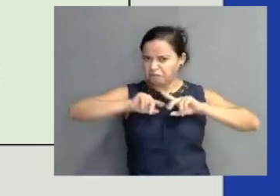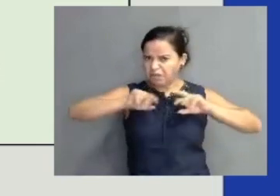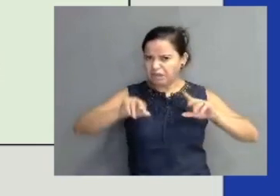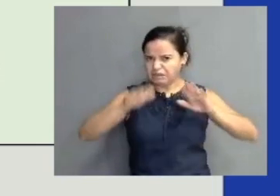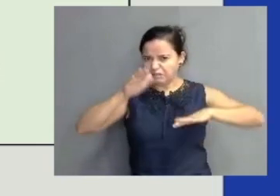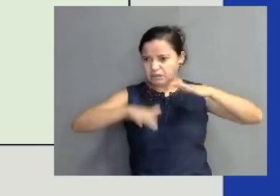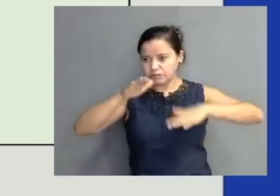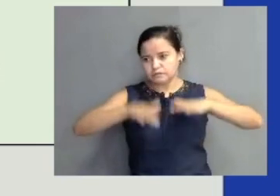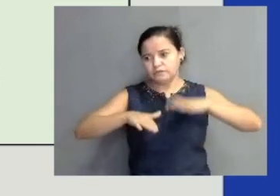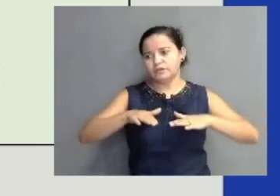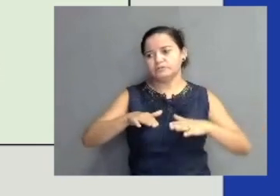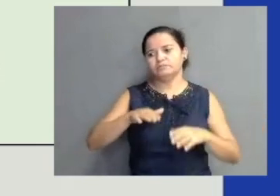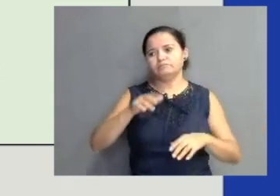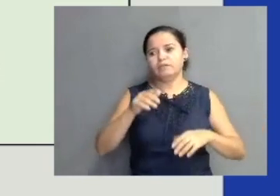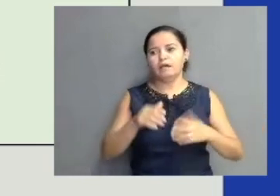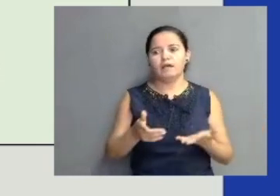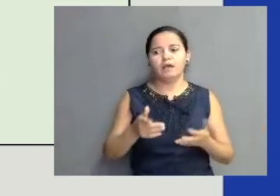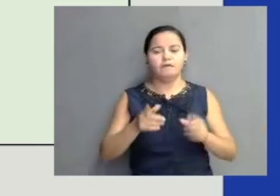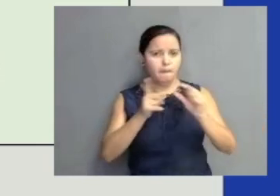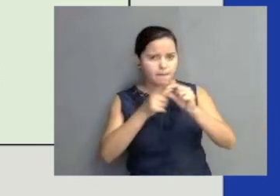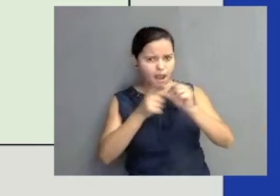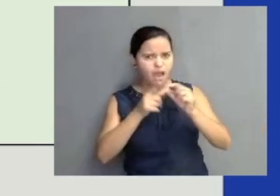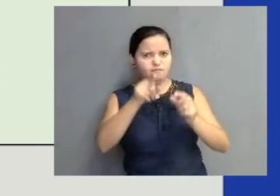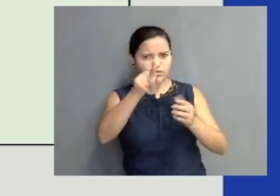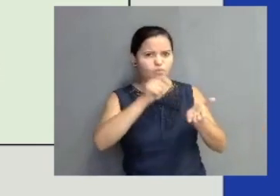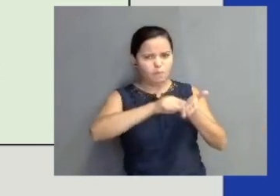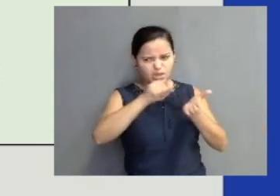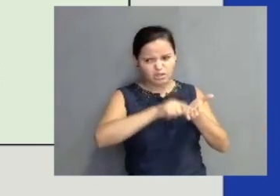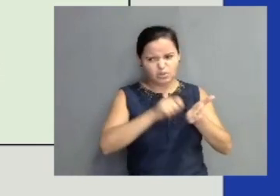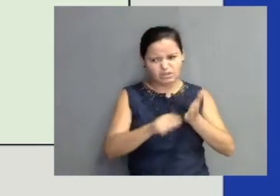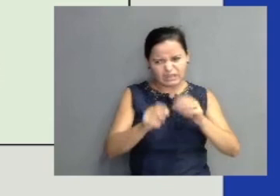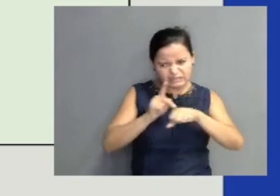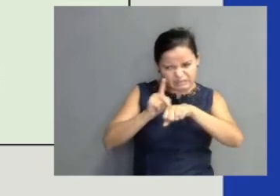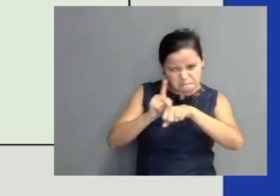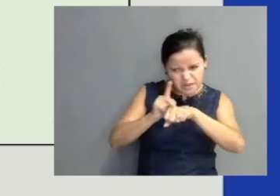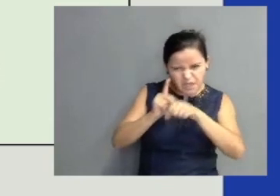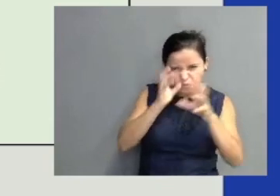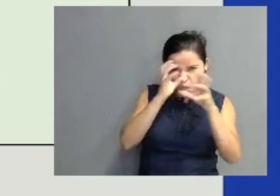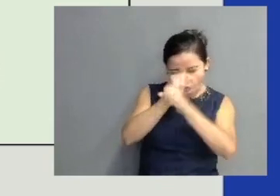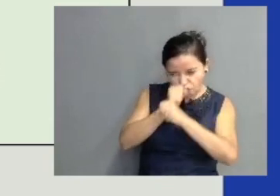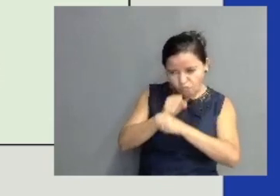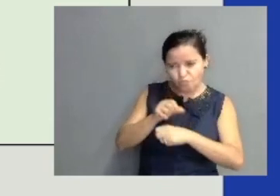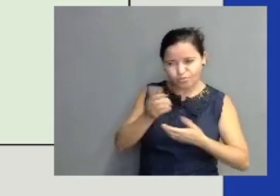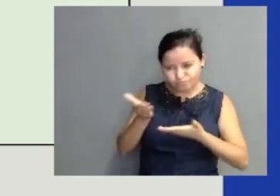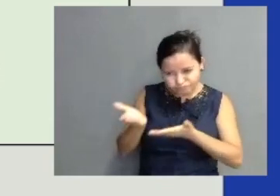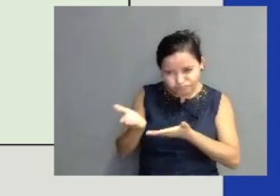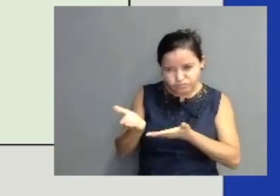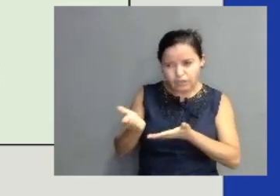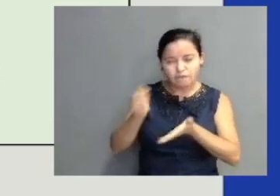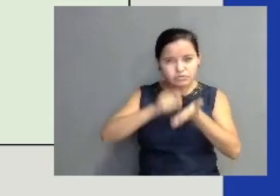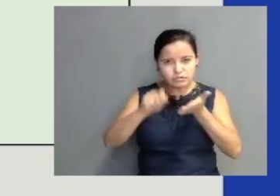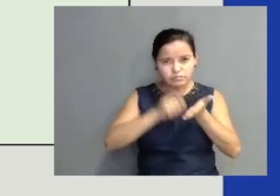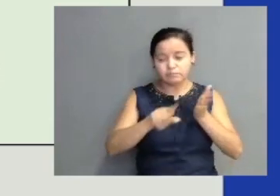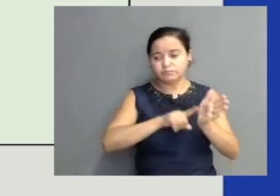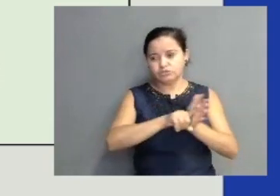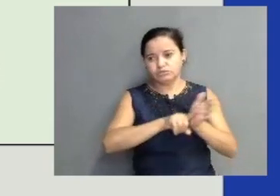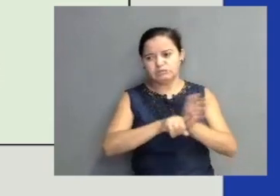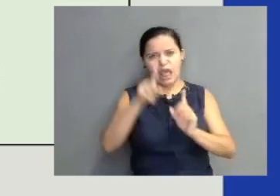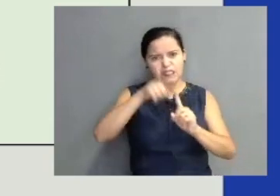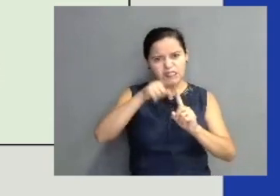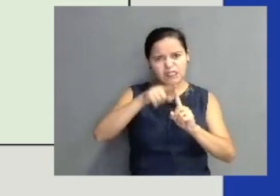não é? Para o nosso vocabulário, você pode aí anotar em seu caderno esses tipos de verso, tá